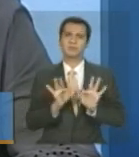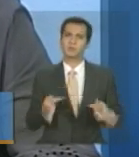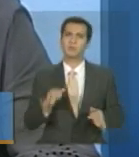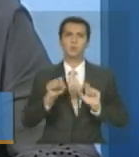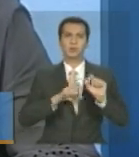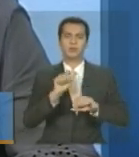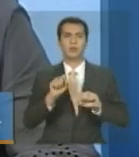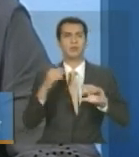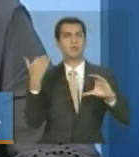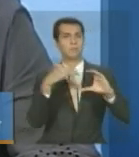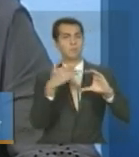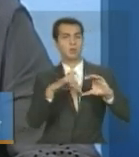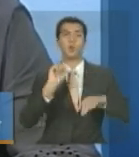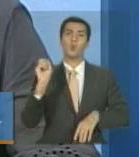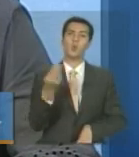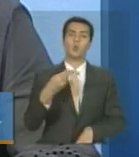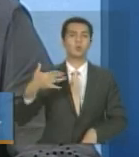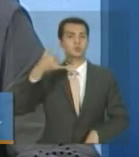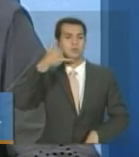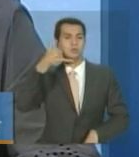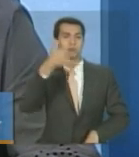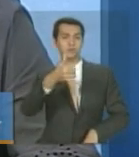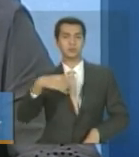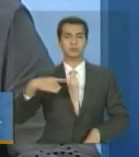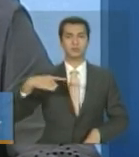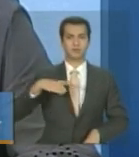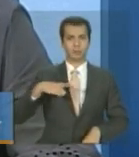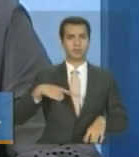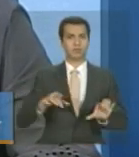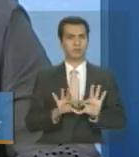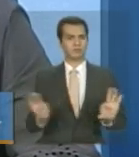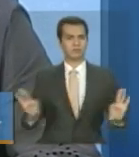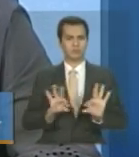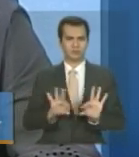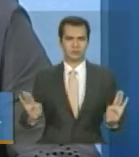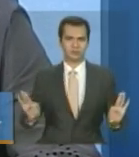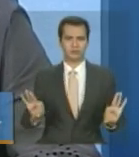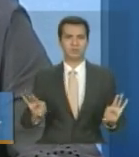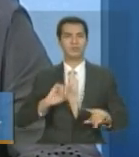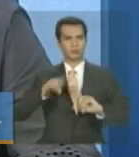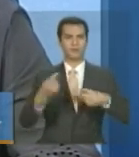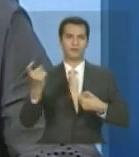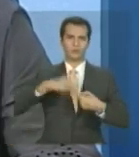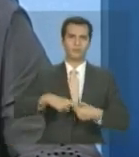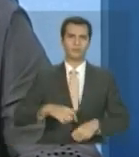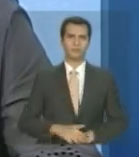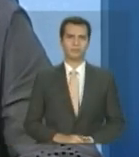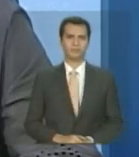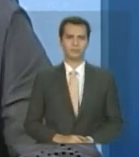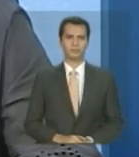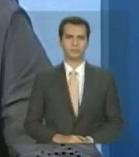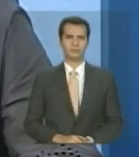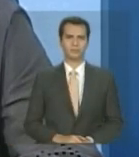enviar um e-mail ou ligar para esses números que estão aí na sua tela. A gente volta já.